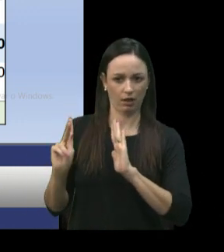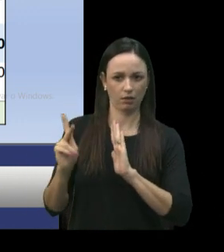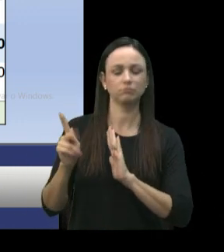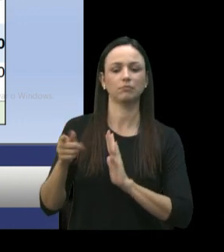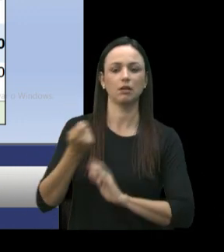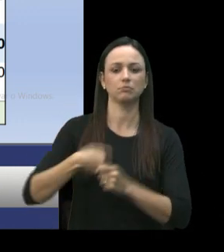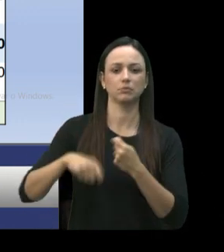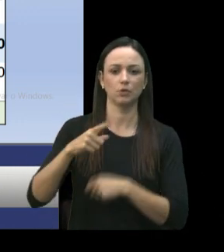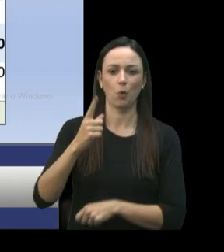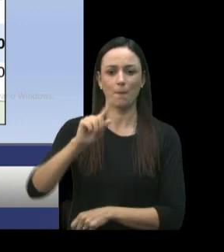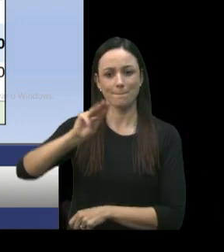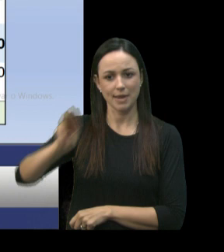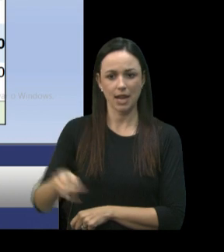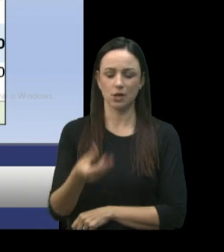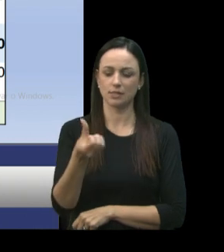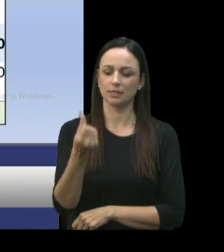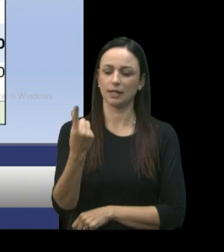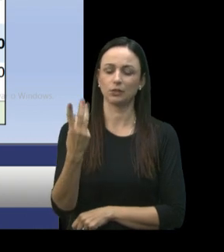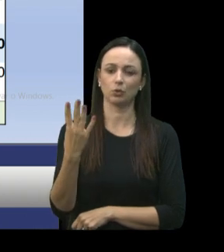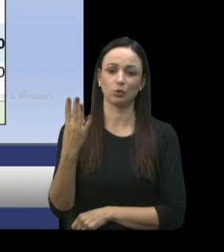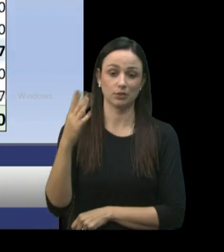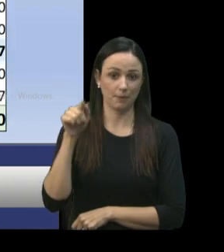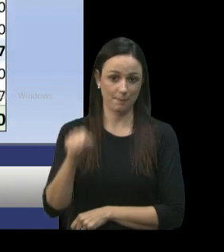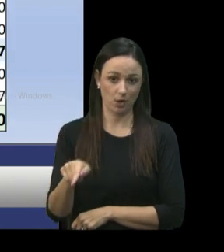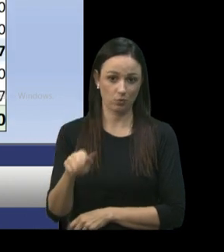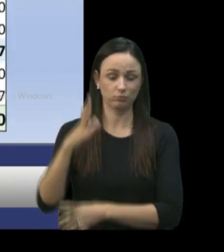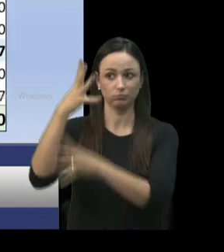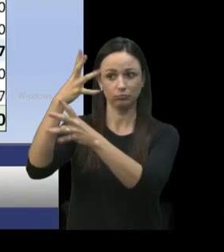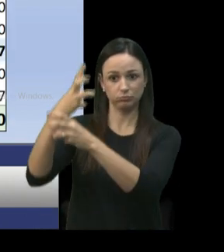direta, 1.614.000, totalizando